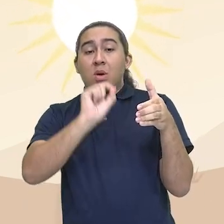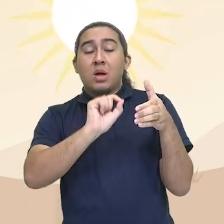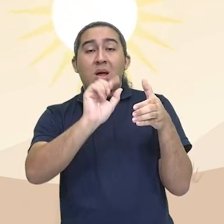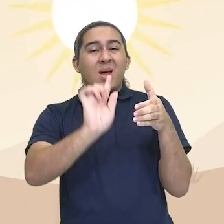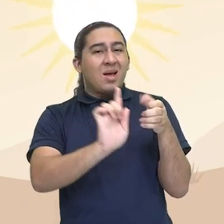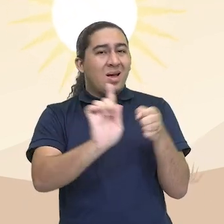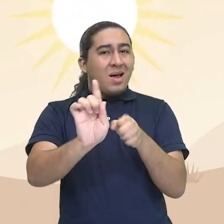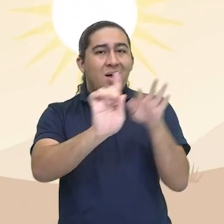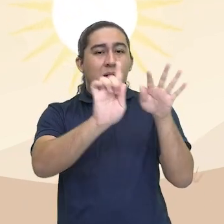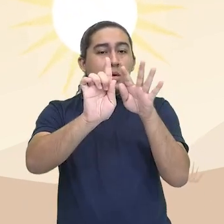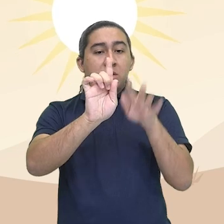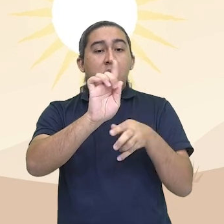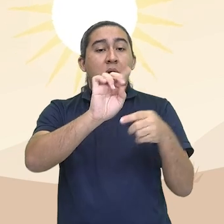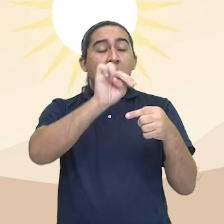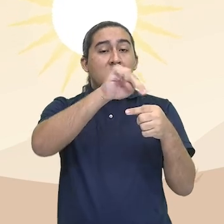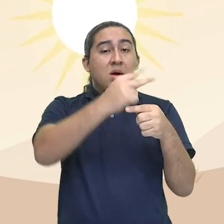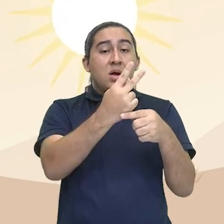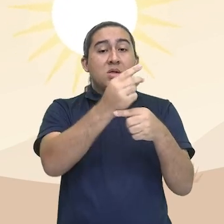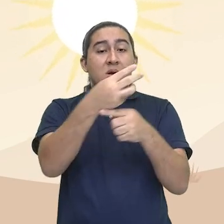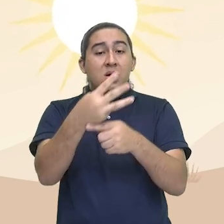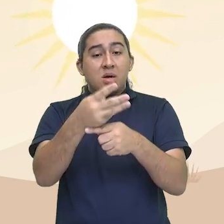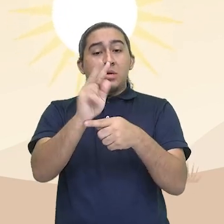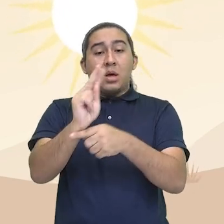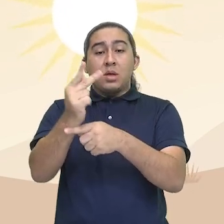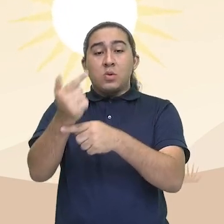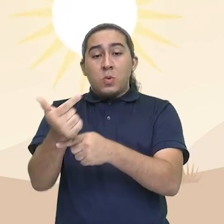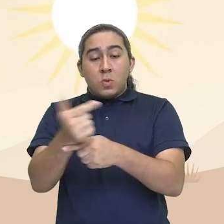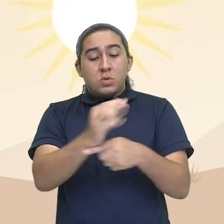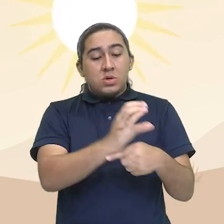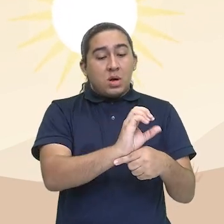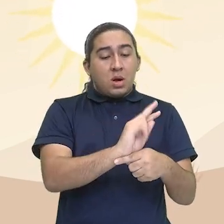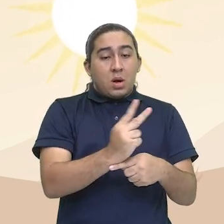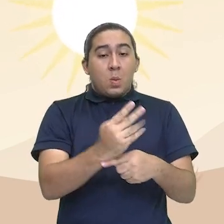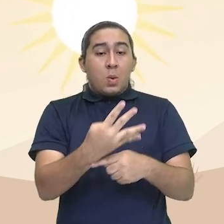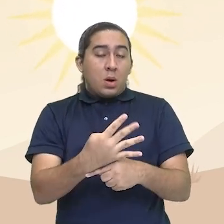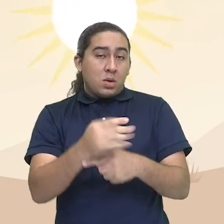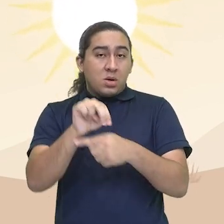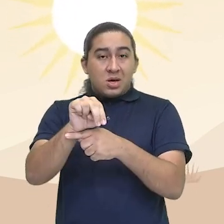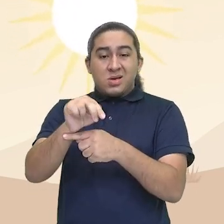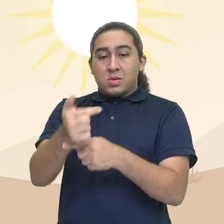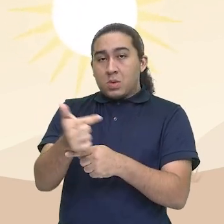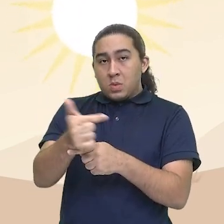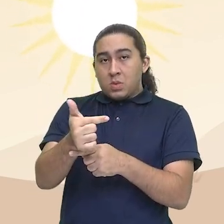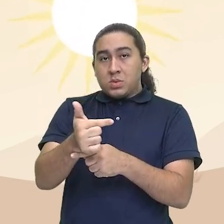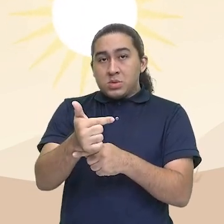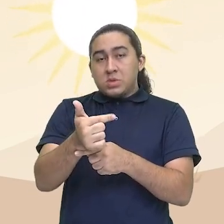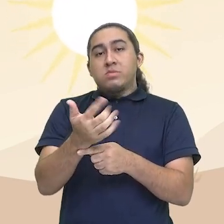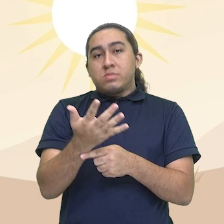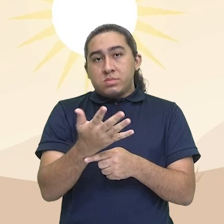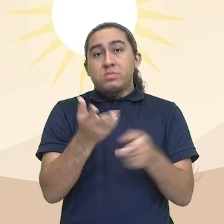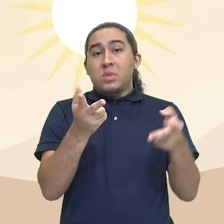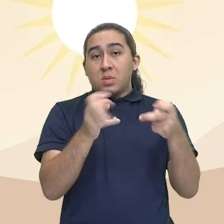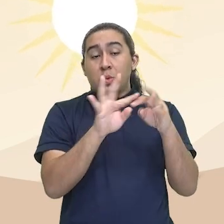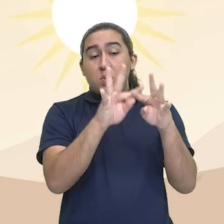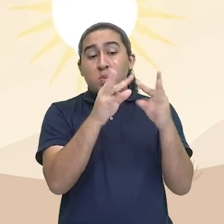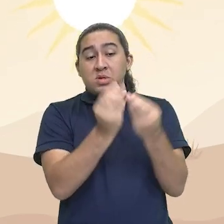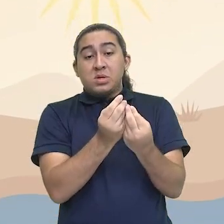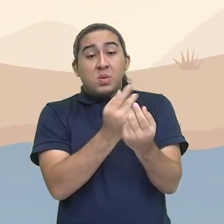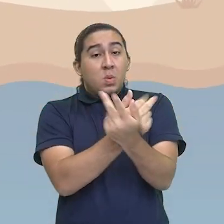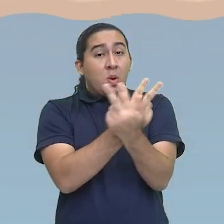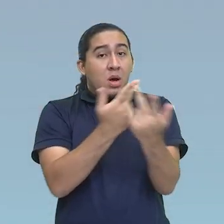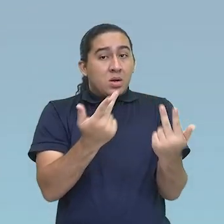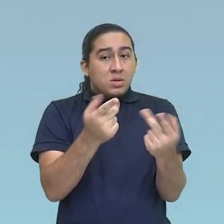gases, né, à base de nitrogênio, à base de carbono, né, hidrogênio, nitrogênio, e com a ajuda